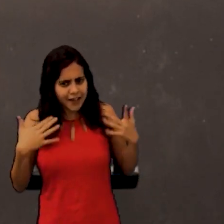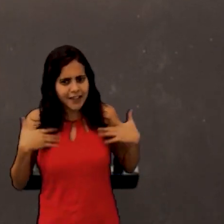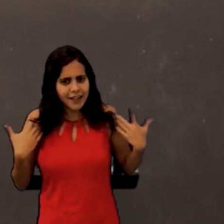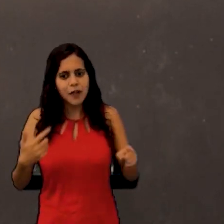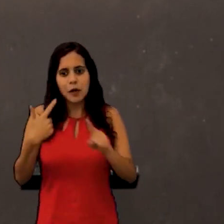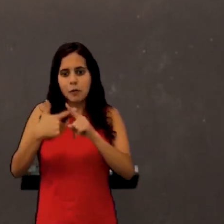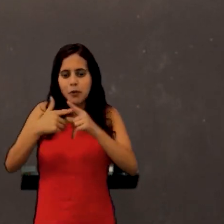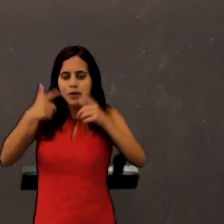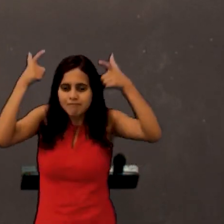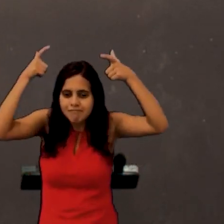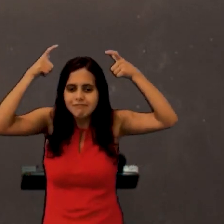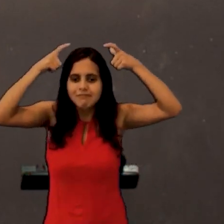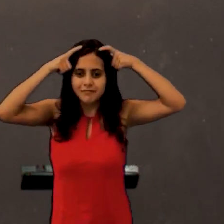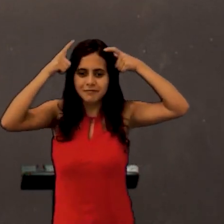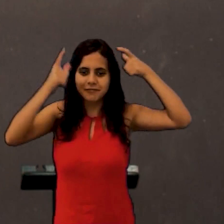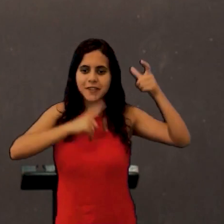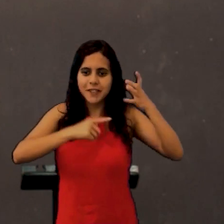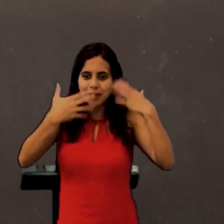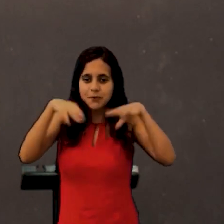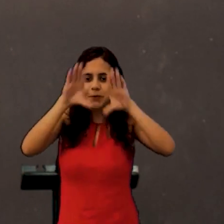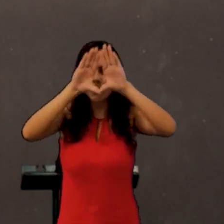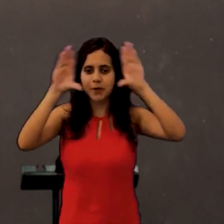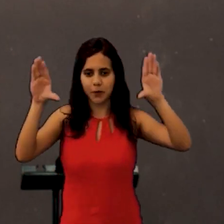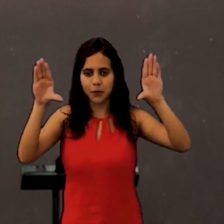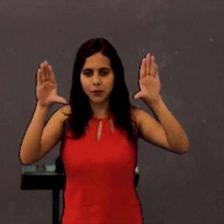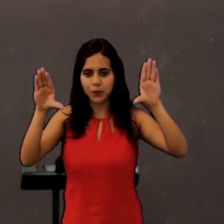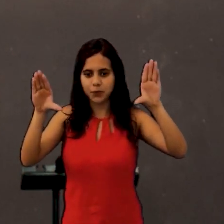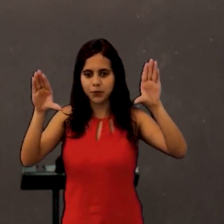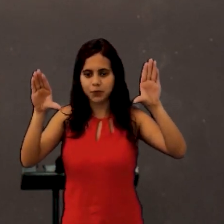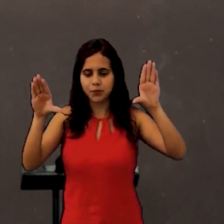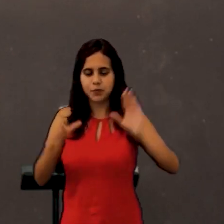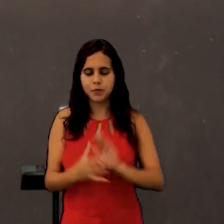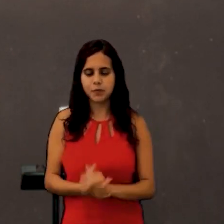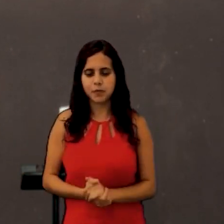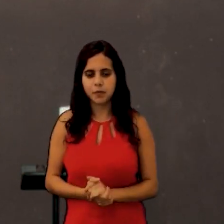nos céus, porque assim eles perseguiram os profetas que vieram antes de vocês.